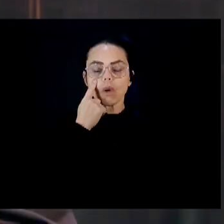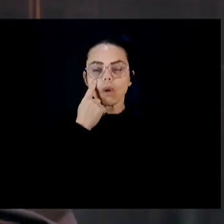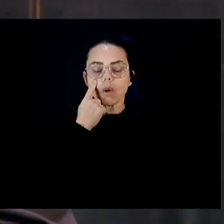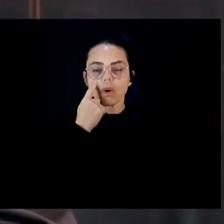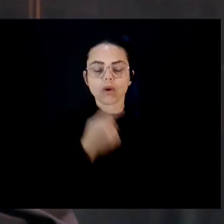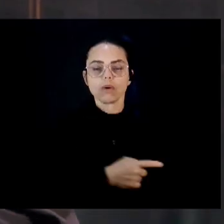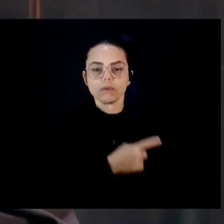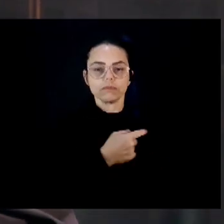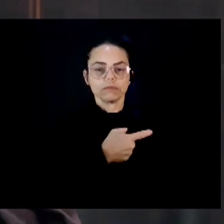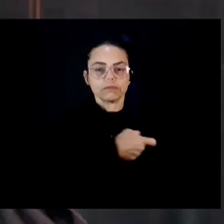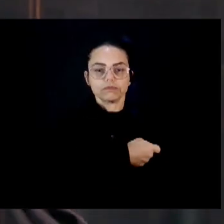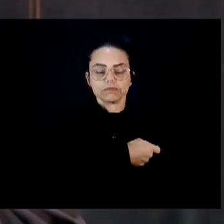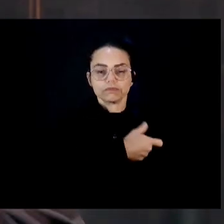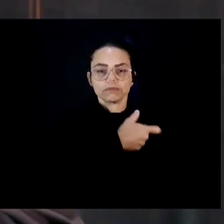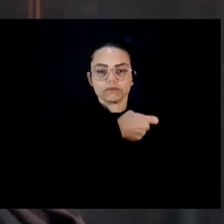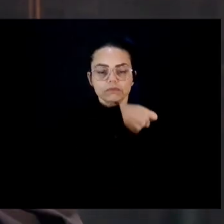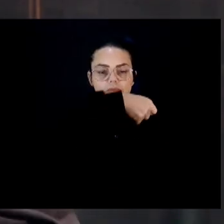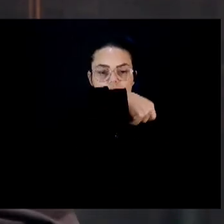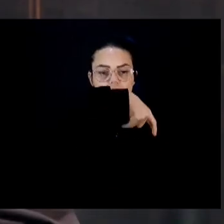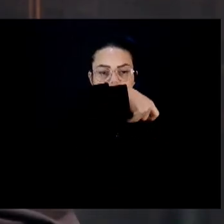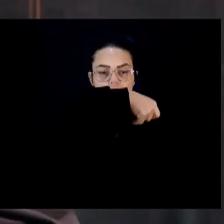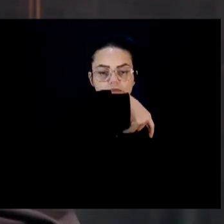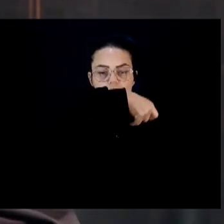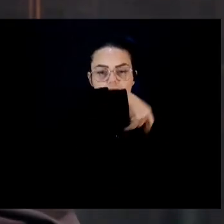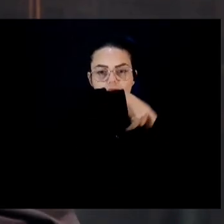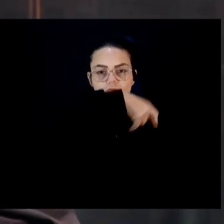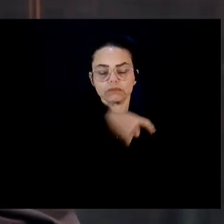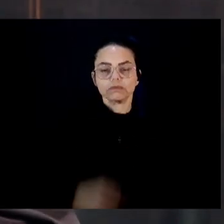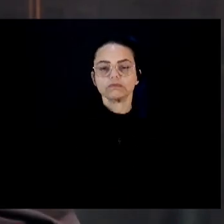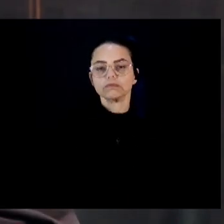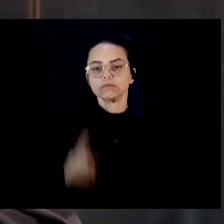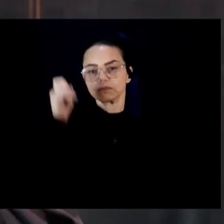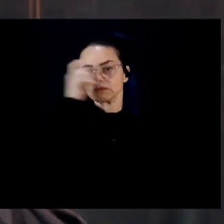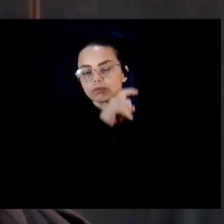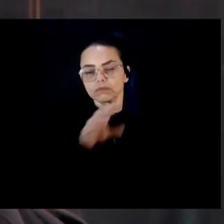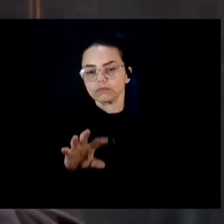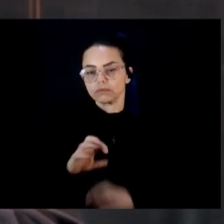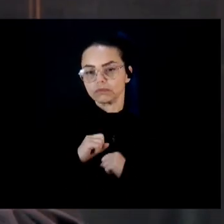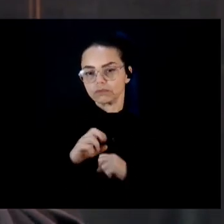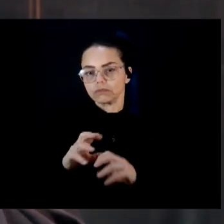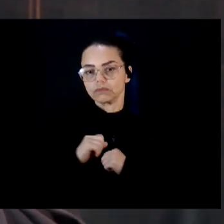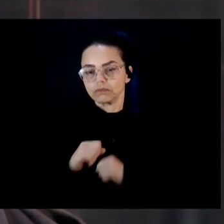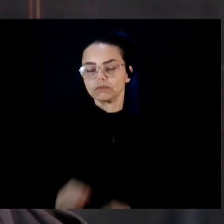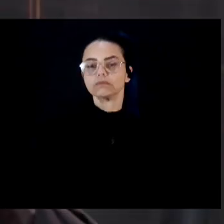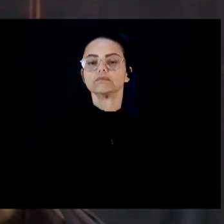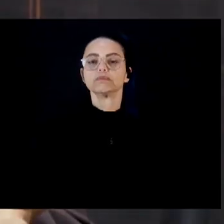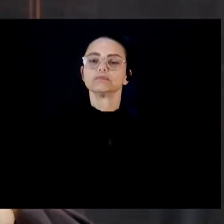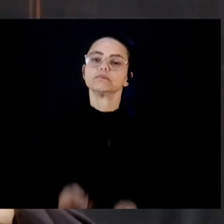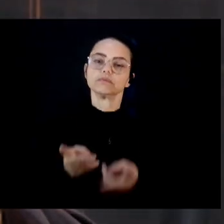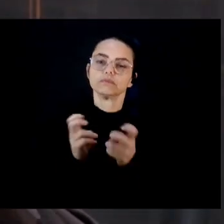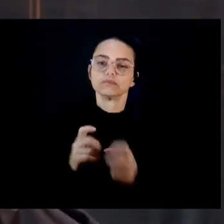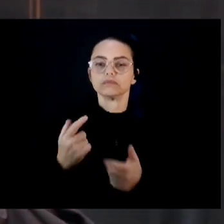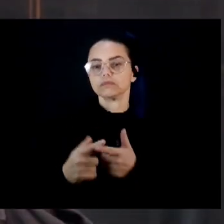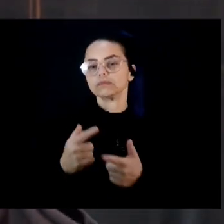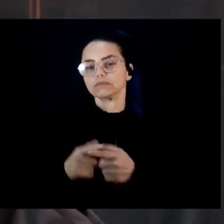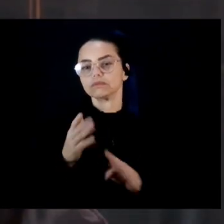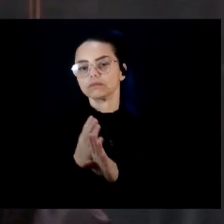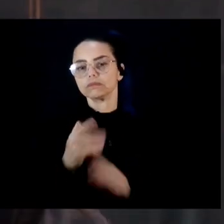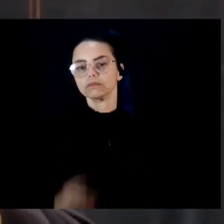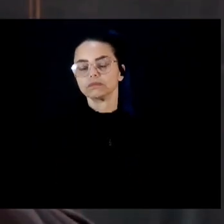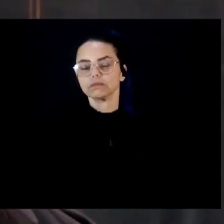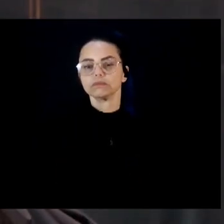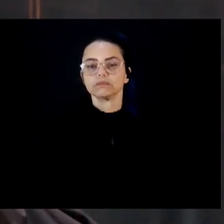não é? De paciente que tem dificuldade de absorção mesmo, e a gente identifica isso porque a gente passou via oral e o